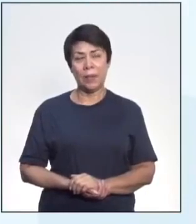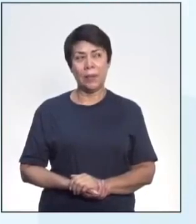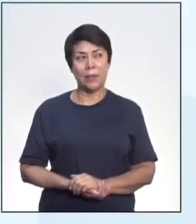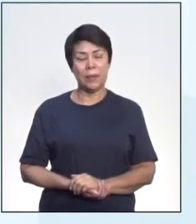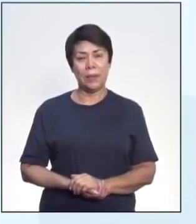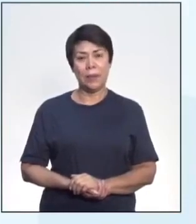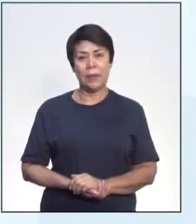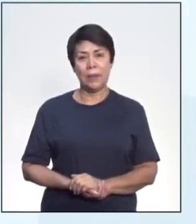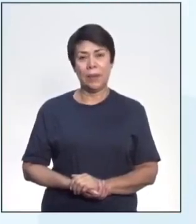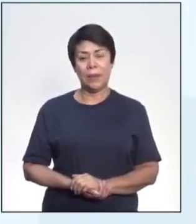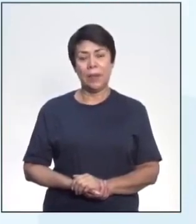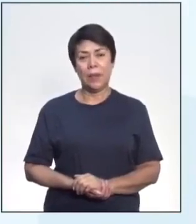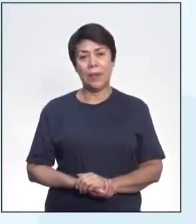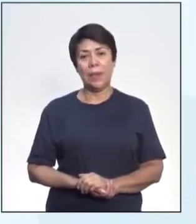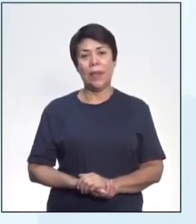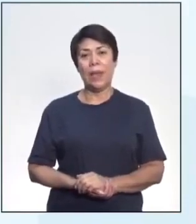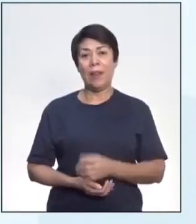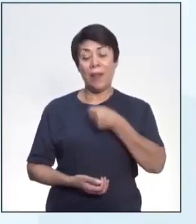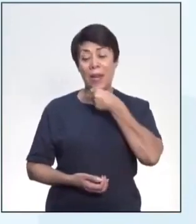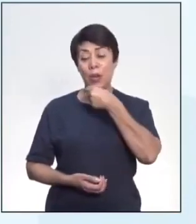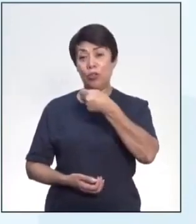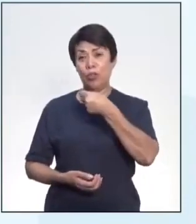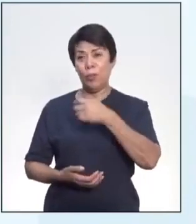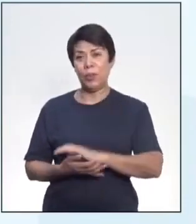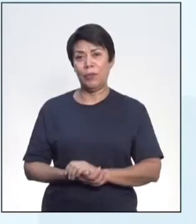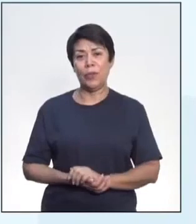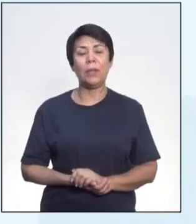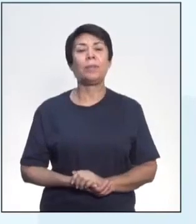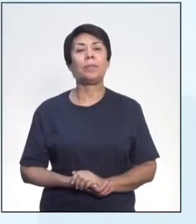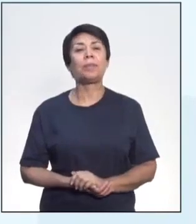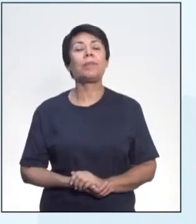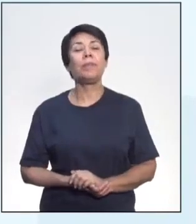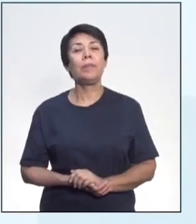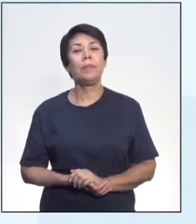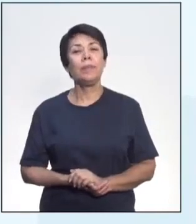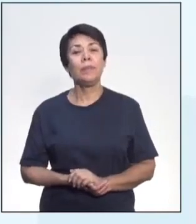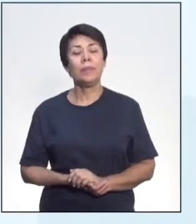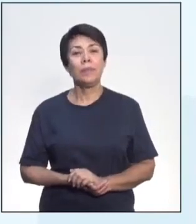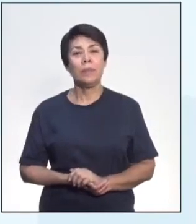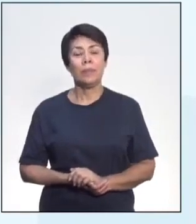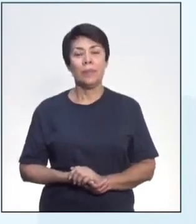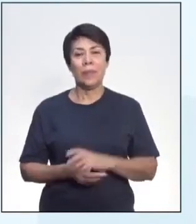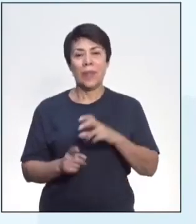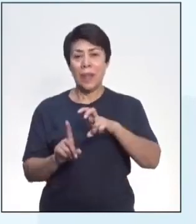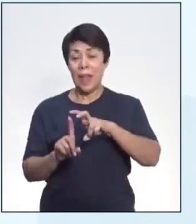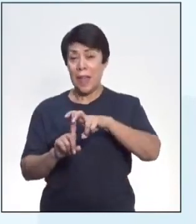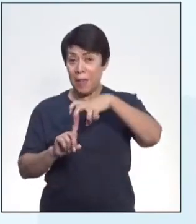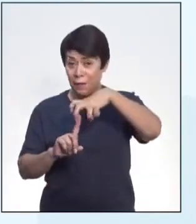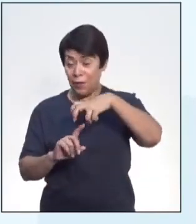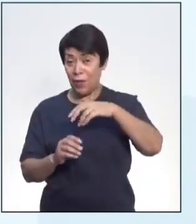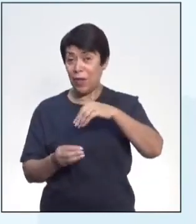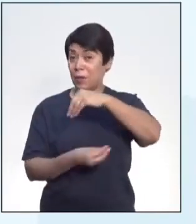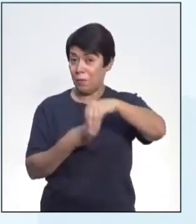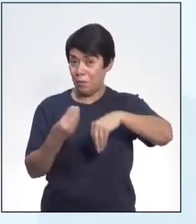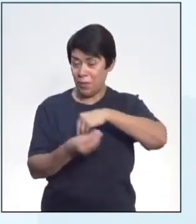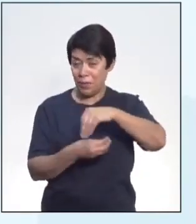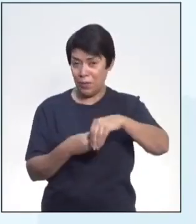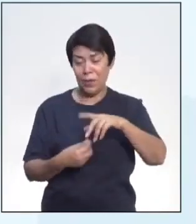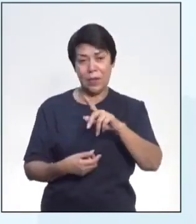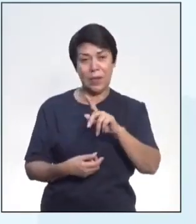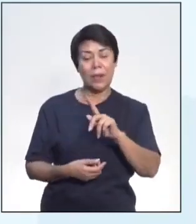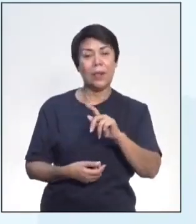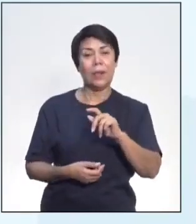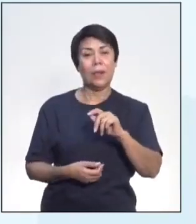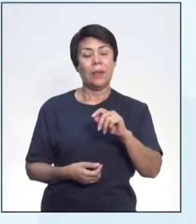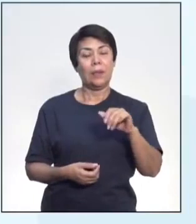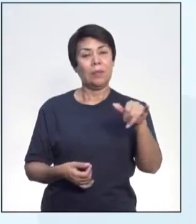Aí, vamos lá. Ó. O refrigerante é formado por uma solução aquosa de xarope e gás carbônico,